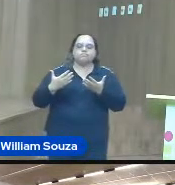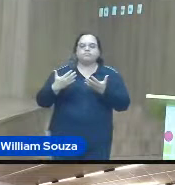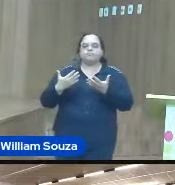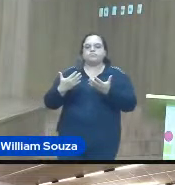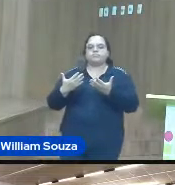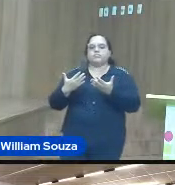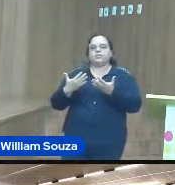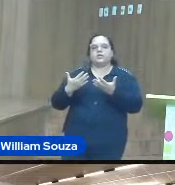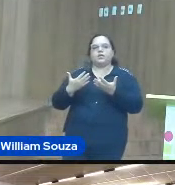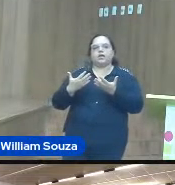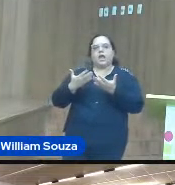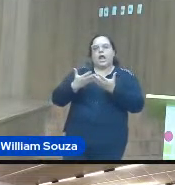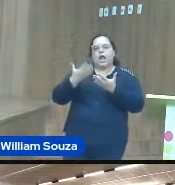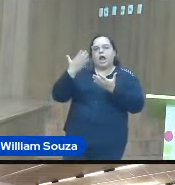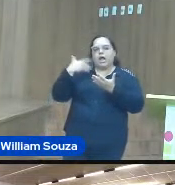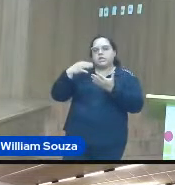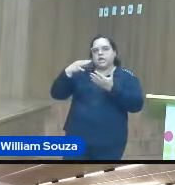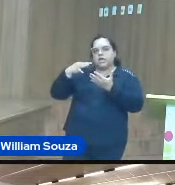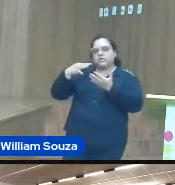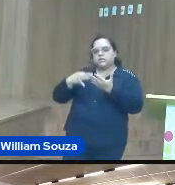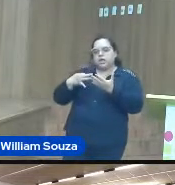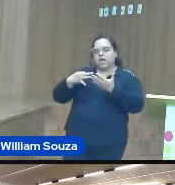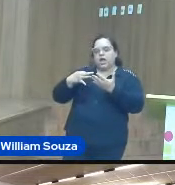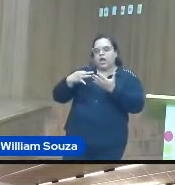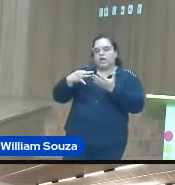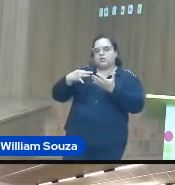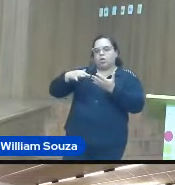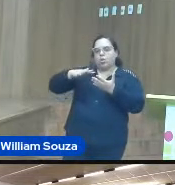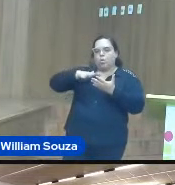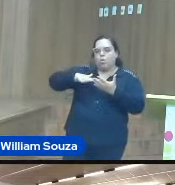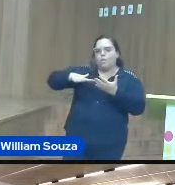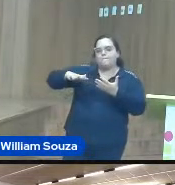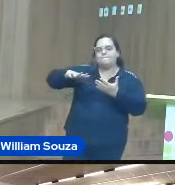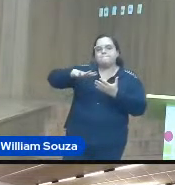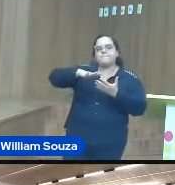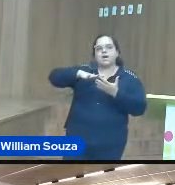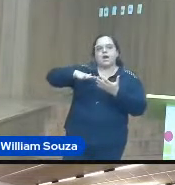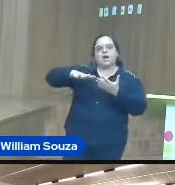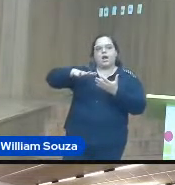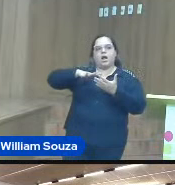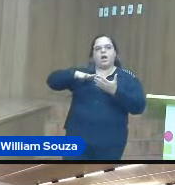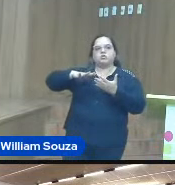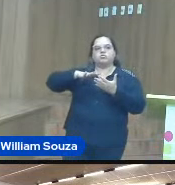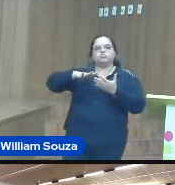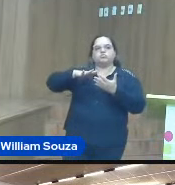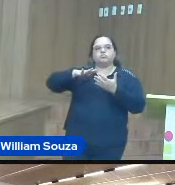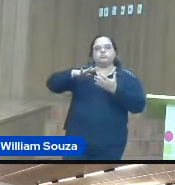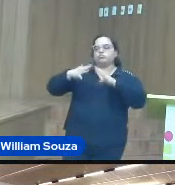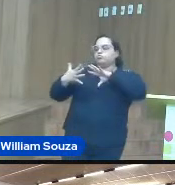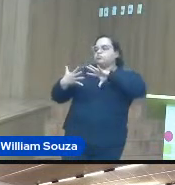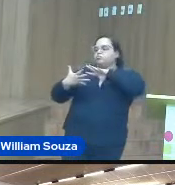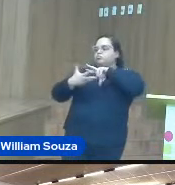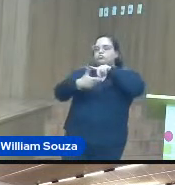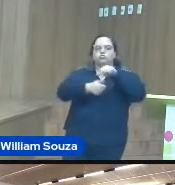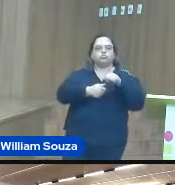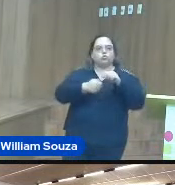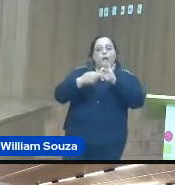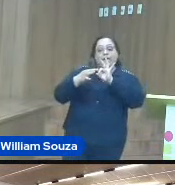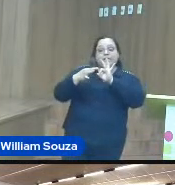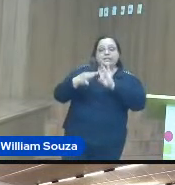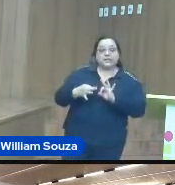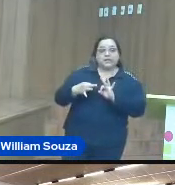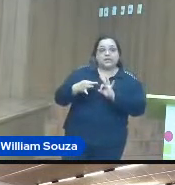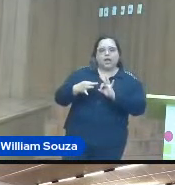de uma certeza do espaço, de como é o espaço físico do mundo, né?